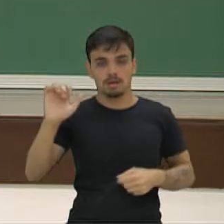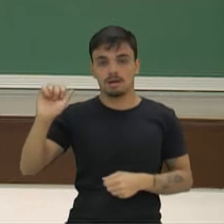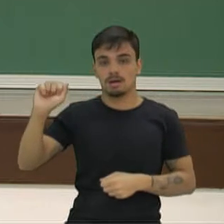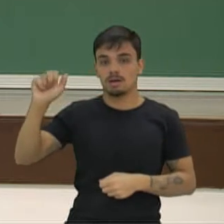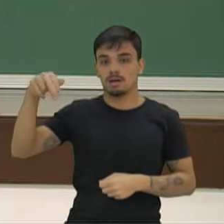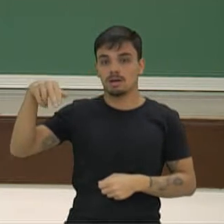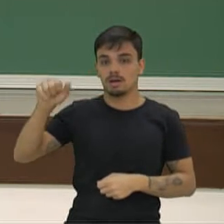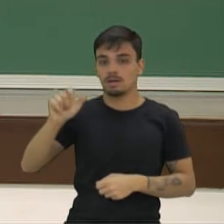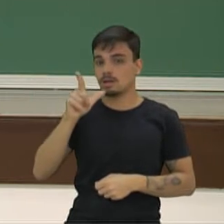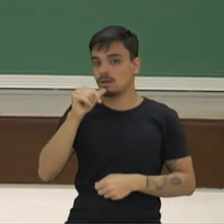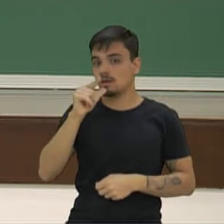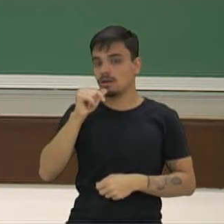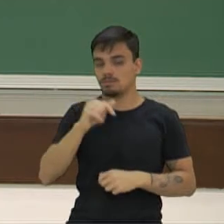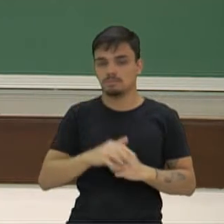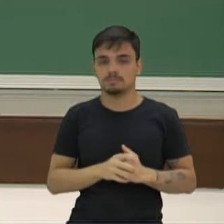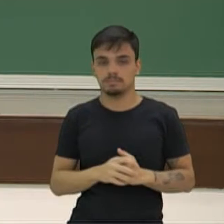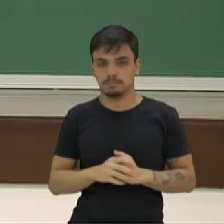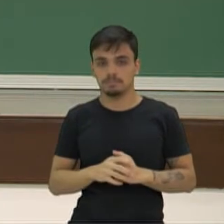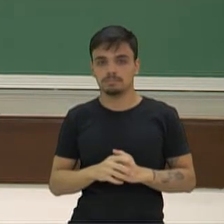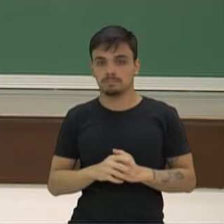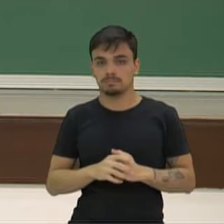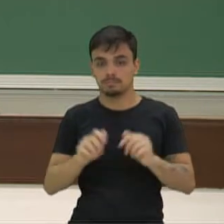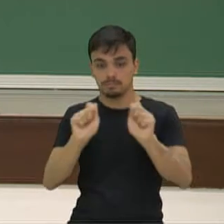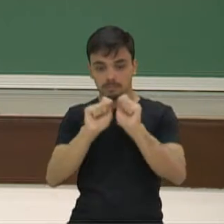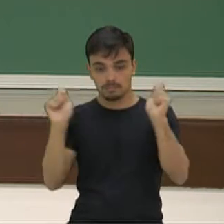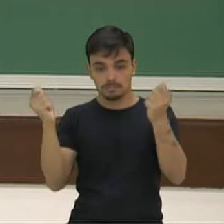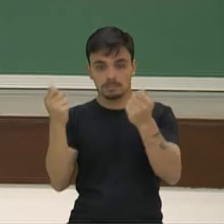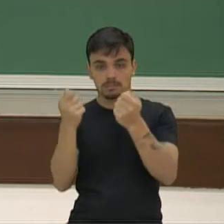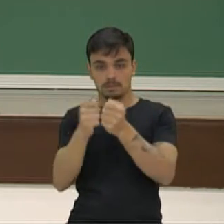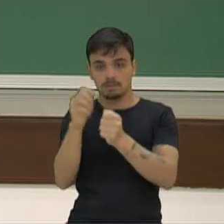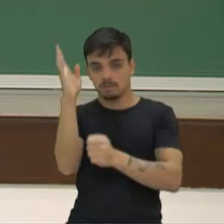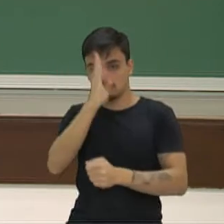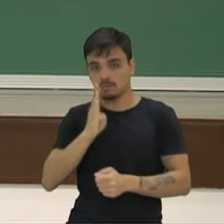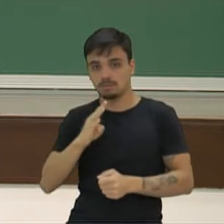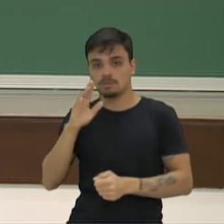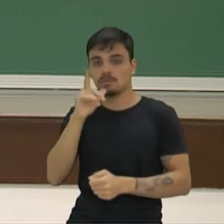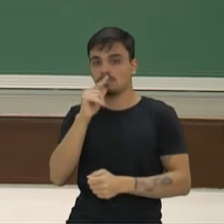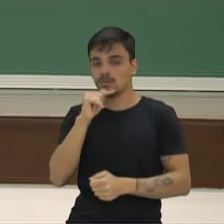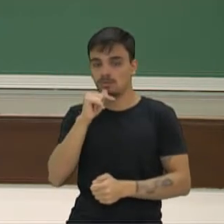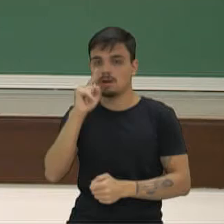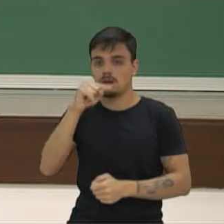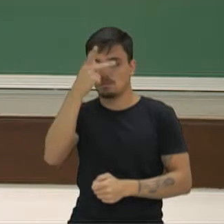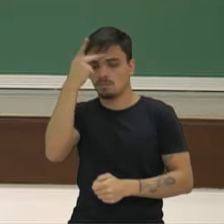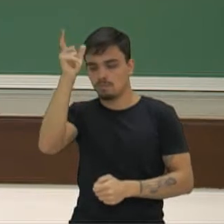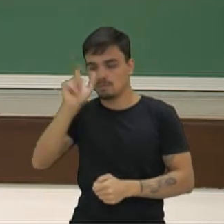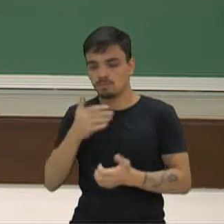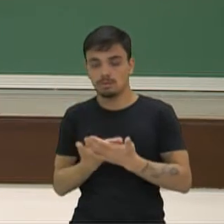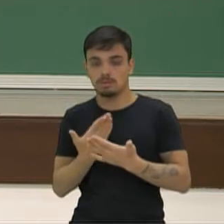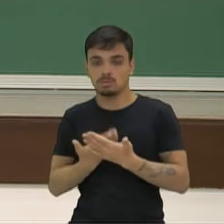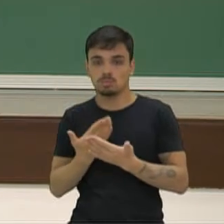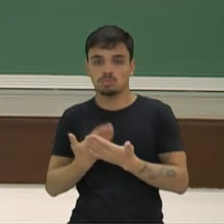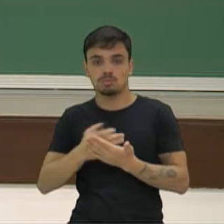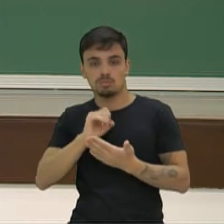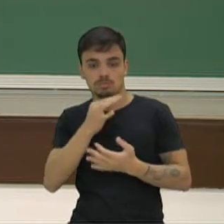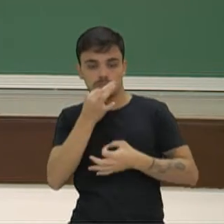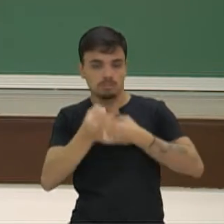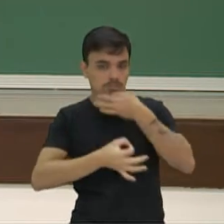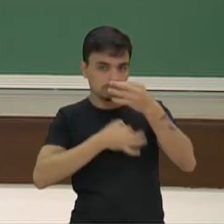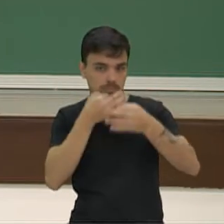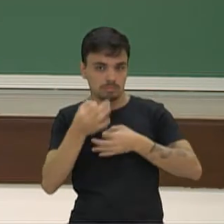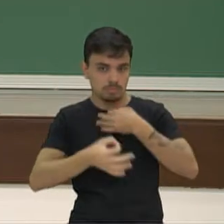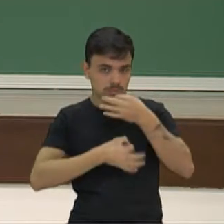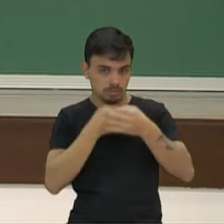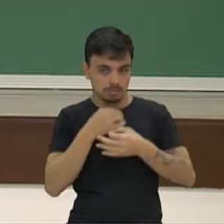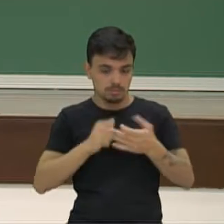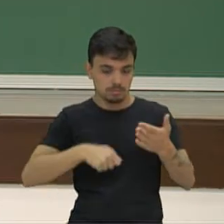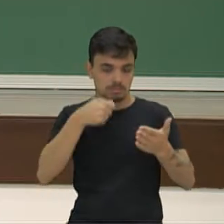Opa, Agência Nacional de Água. Este aluno que escreveu sobre isso é um cara que estudou, usou um argumento de